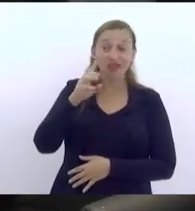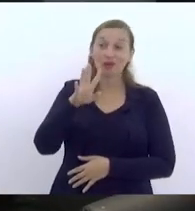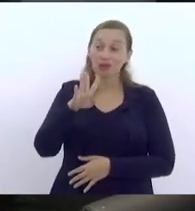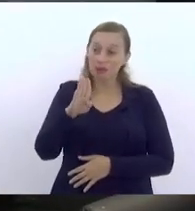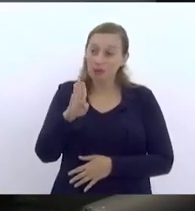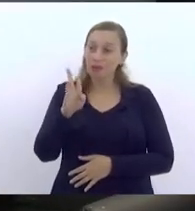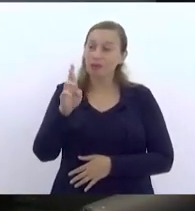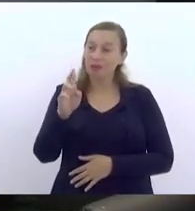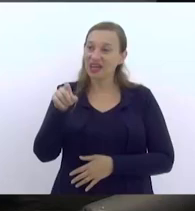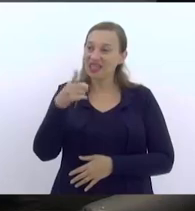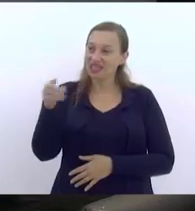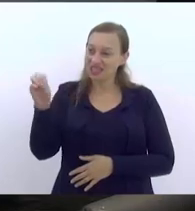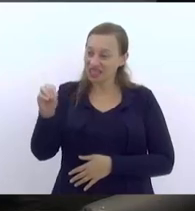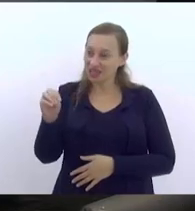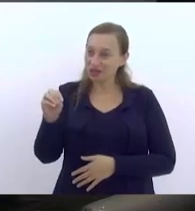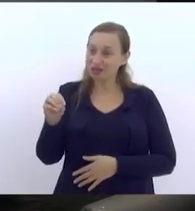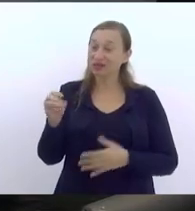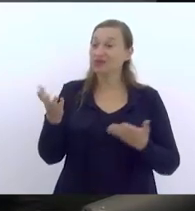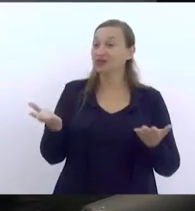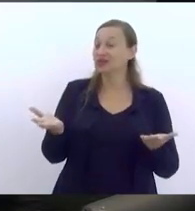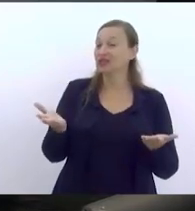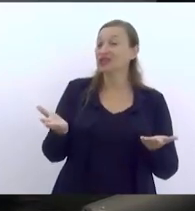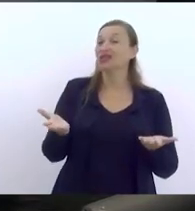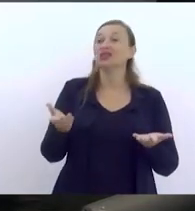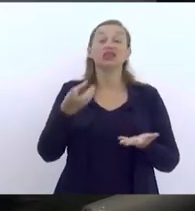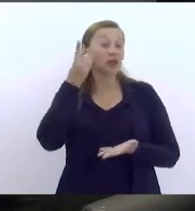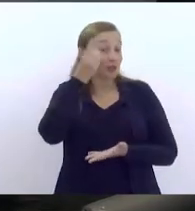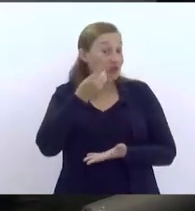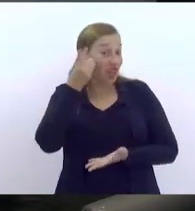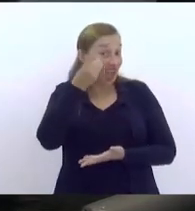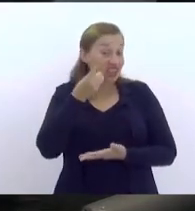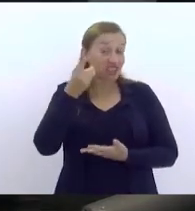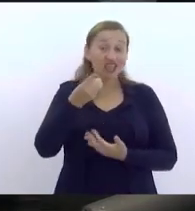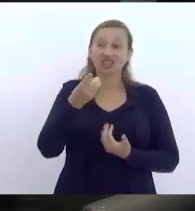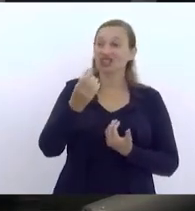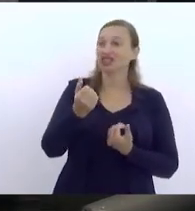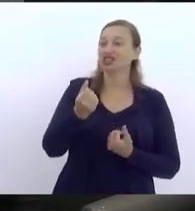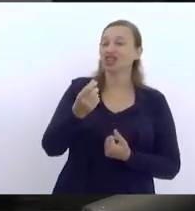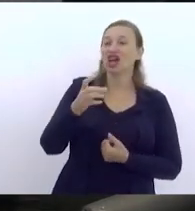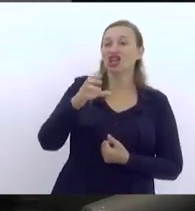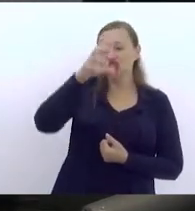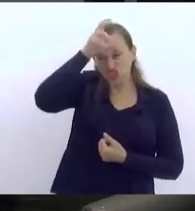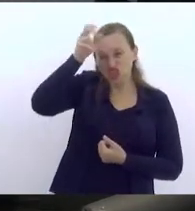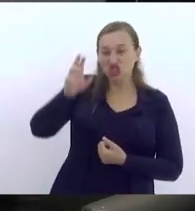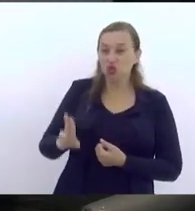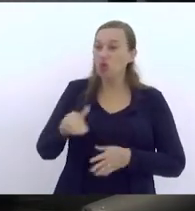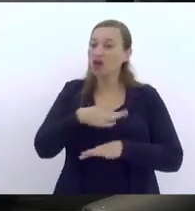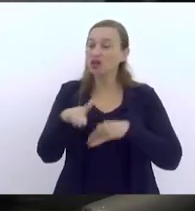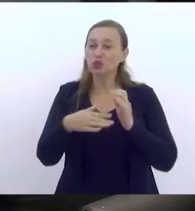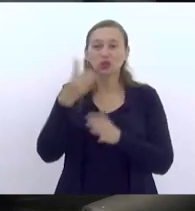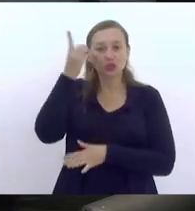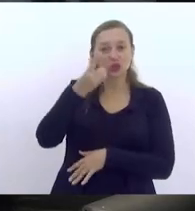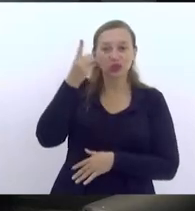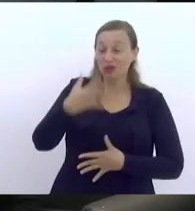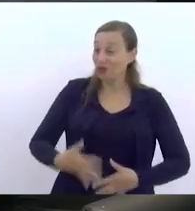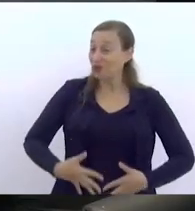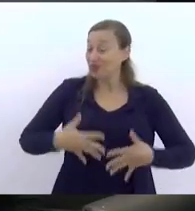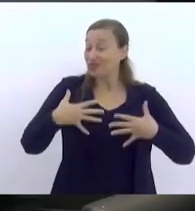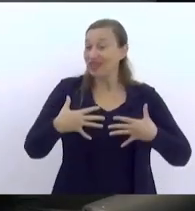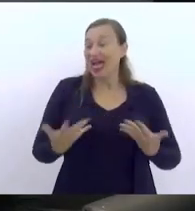que preside essa sessão de hoje. Deputada Tia Ju, a todos os parlamentares presentes, é com muito prazer que